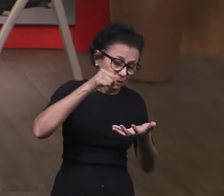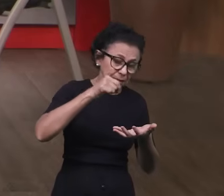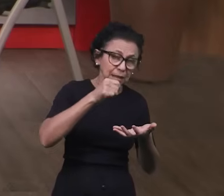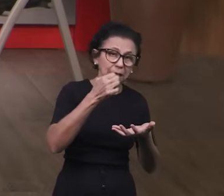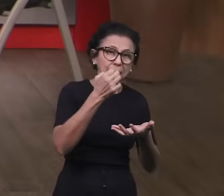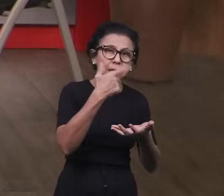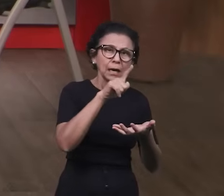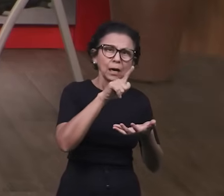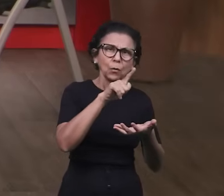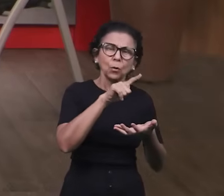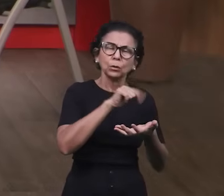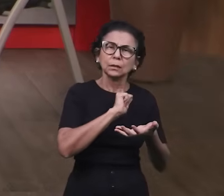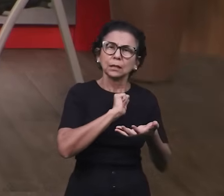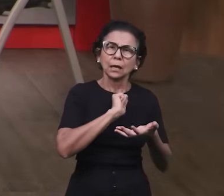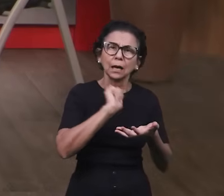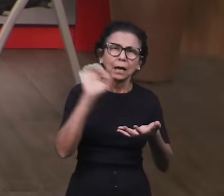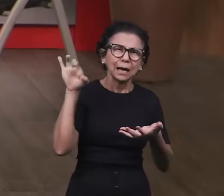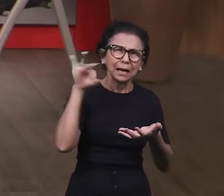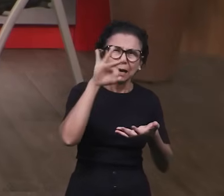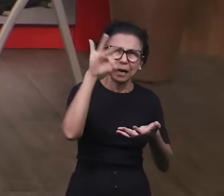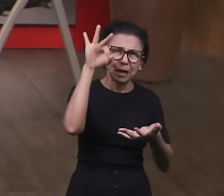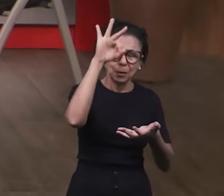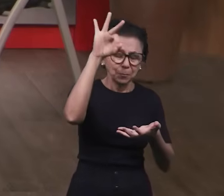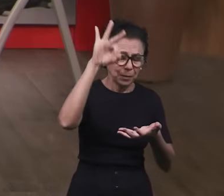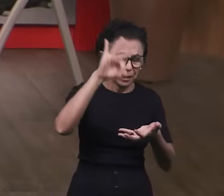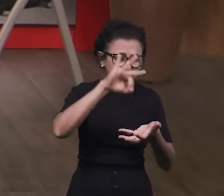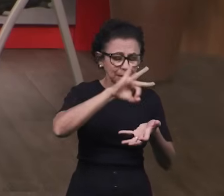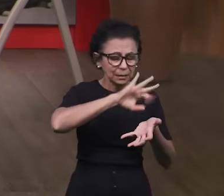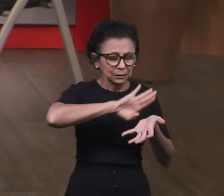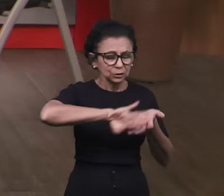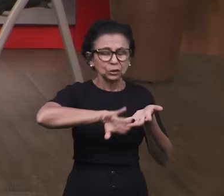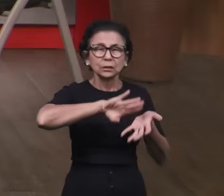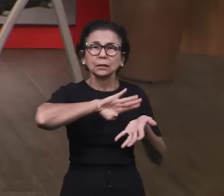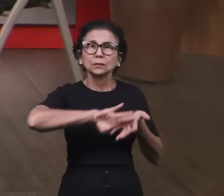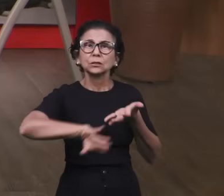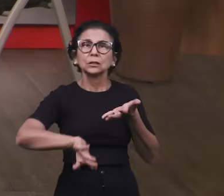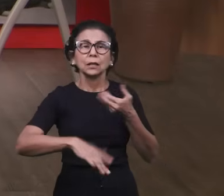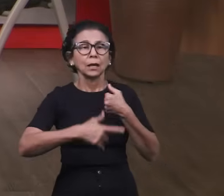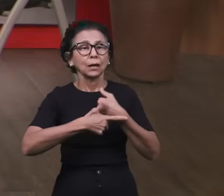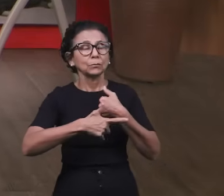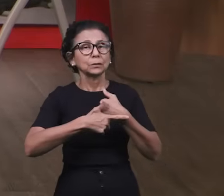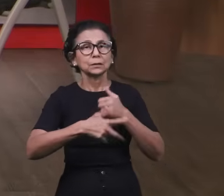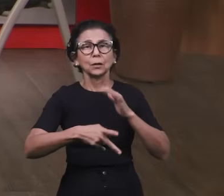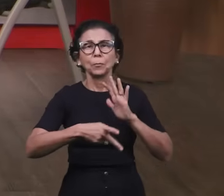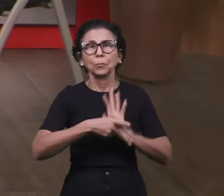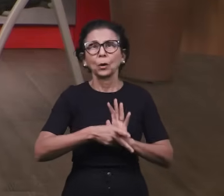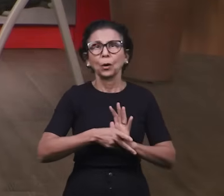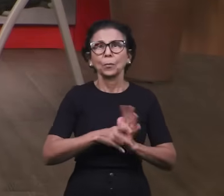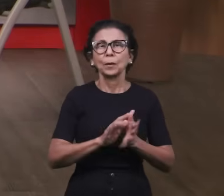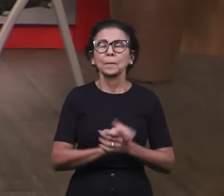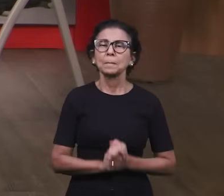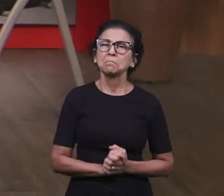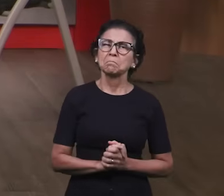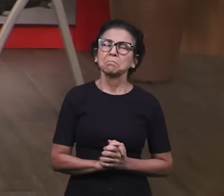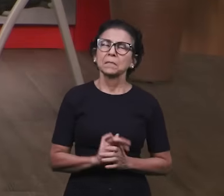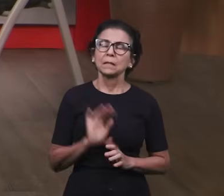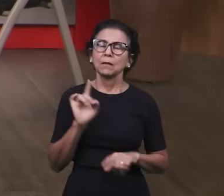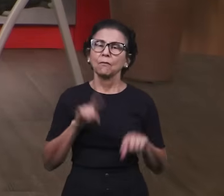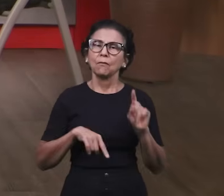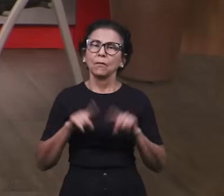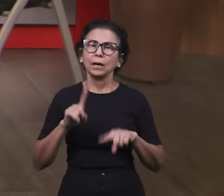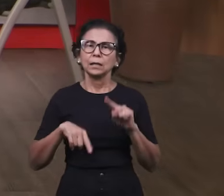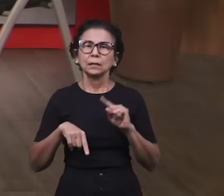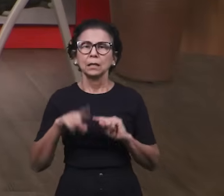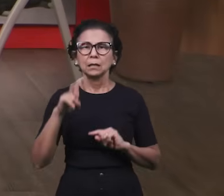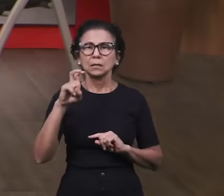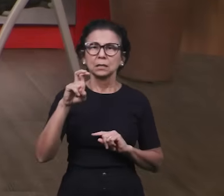desculpa, faz parte da operária, né? Então primeiro ela é faxineira, depois ela vai ser a ama. Isso. A